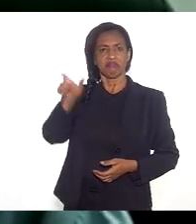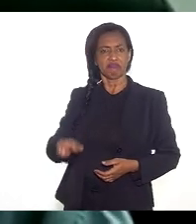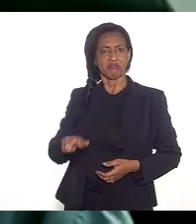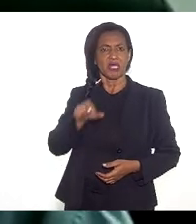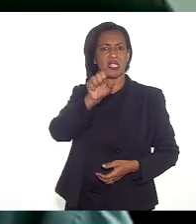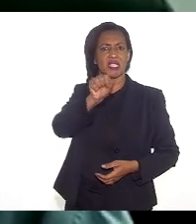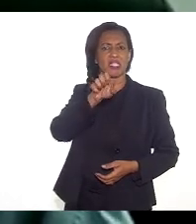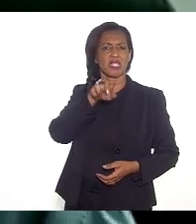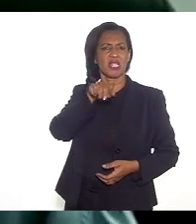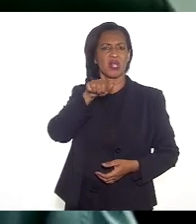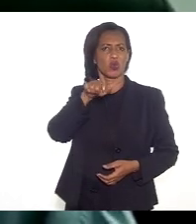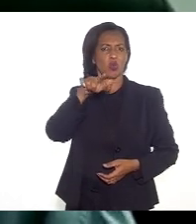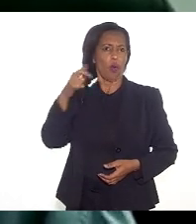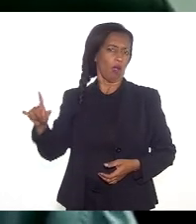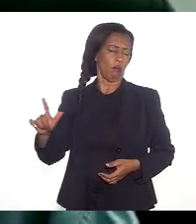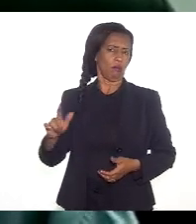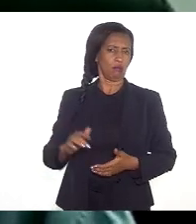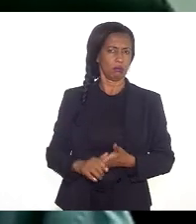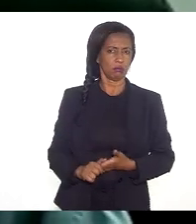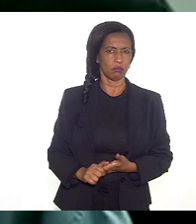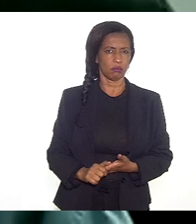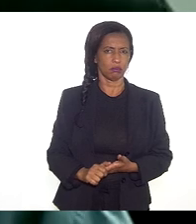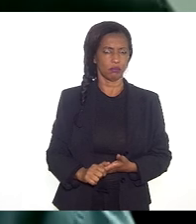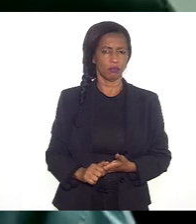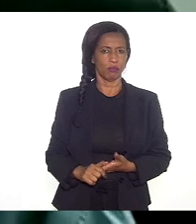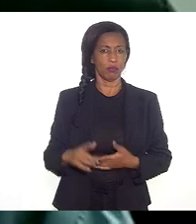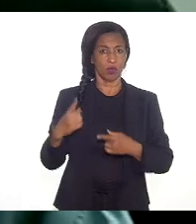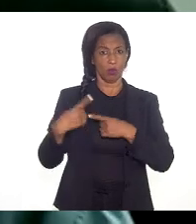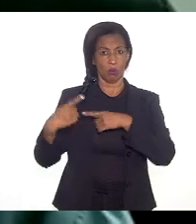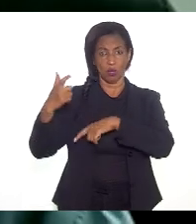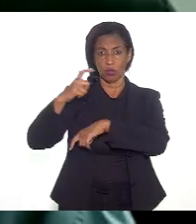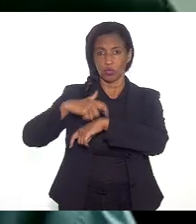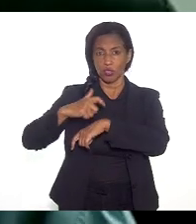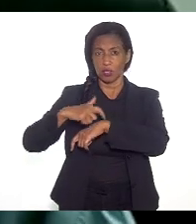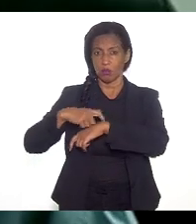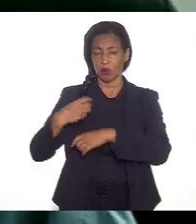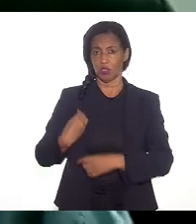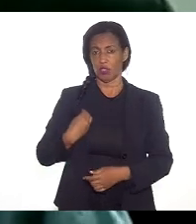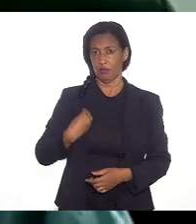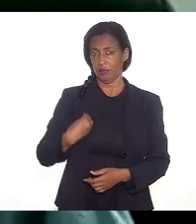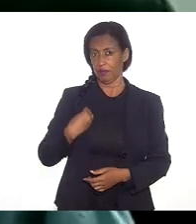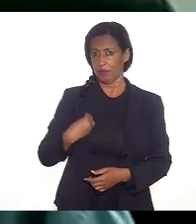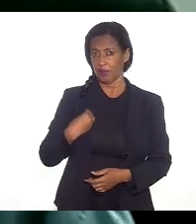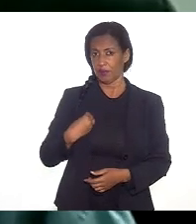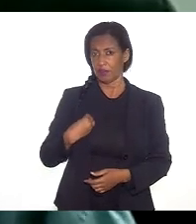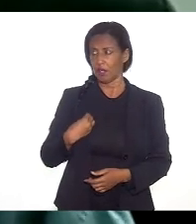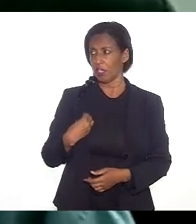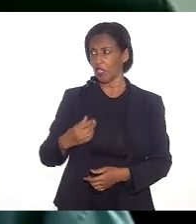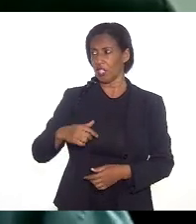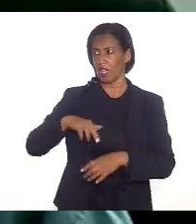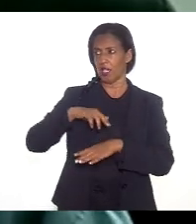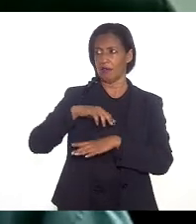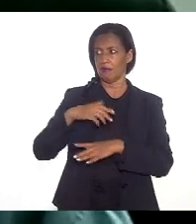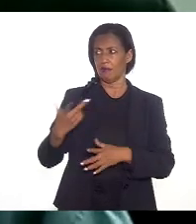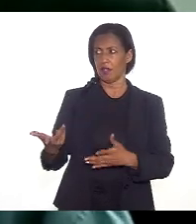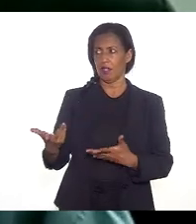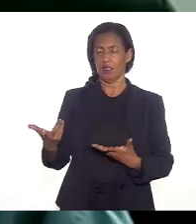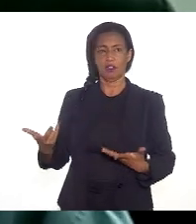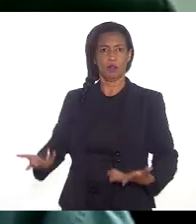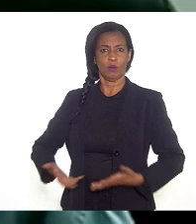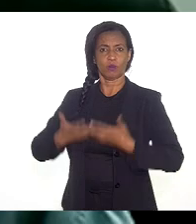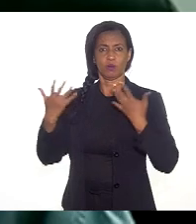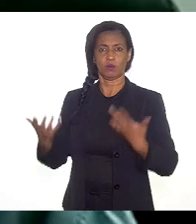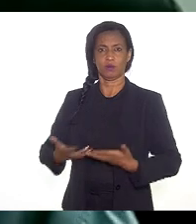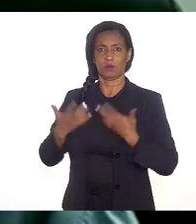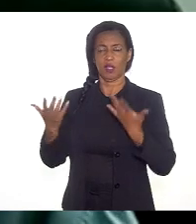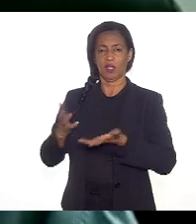sexual e não só. Porque os tempos que a gente vive são tempos de exacerbar